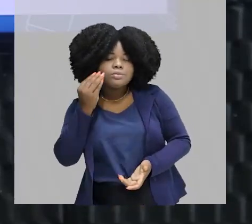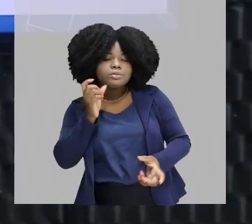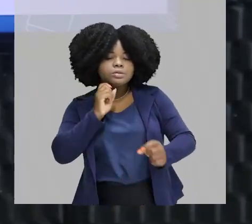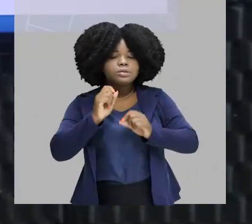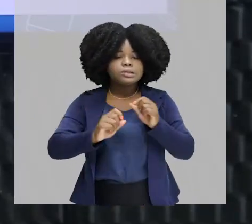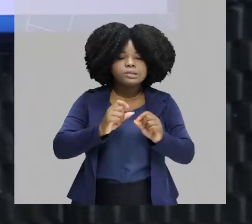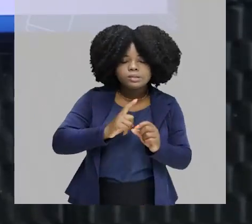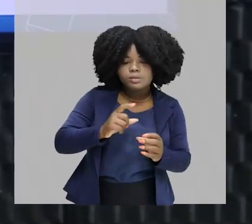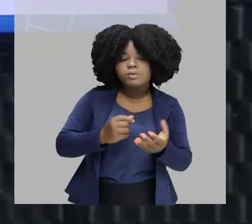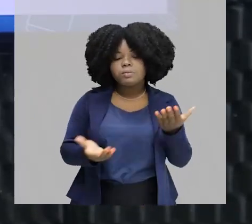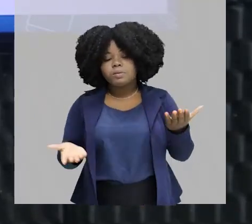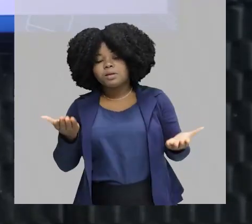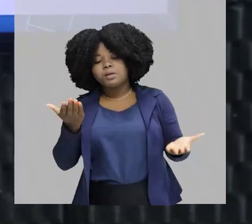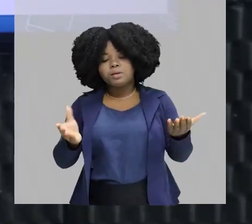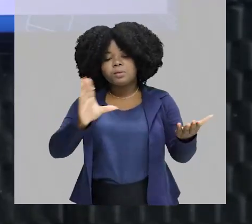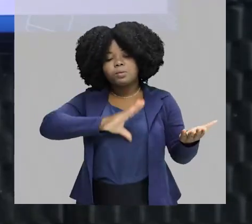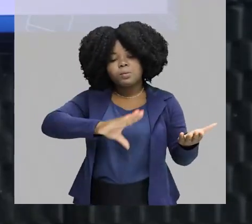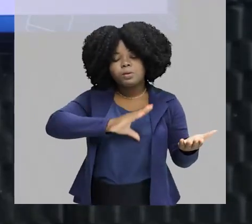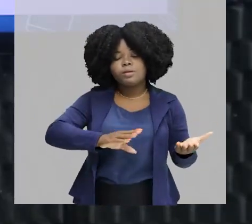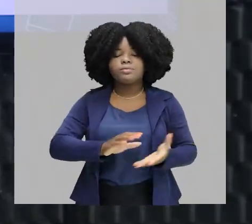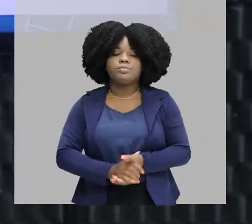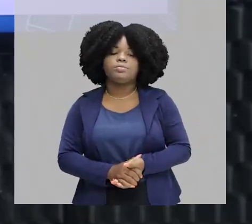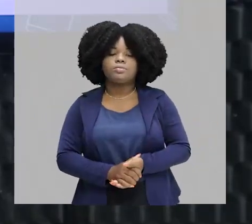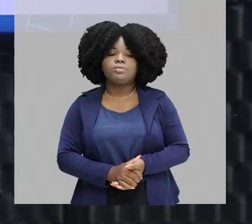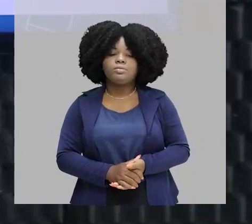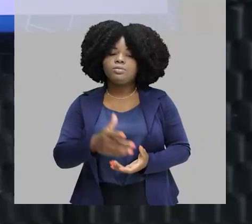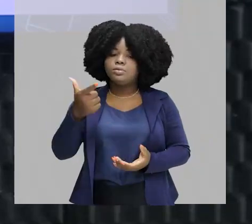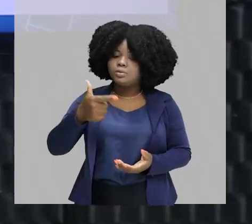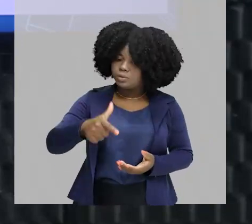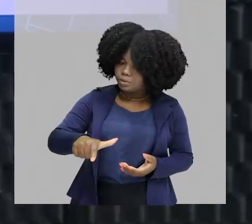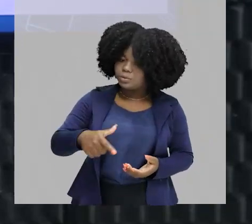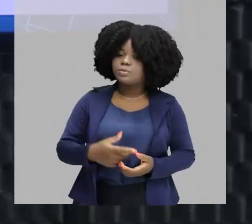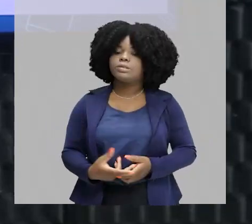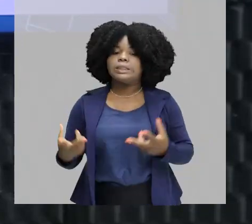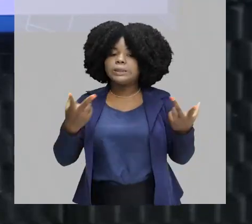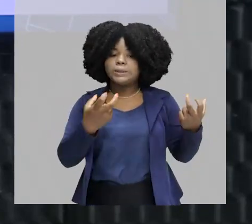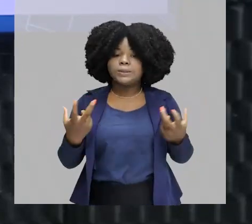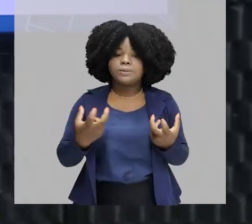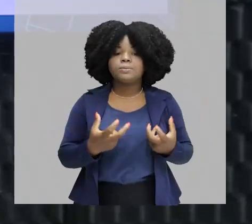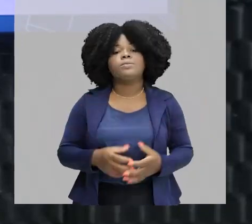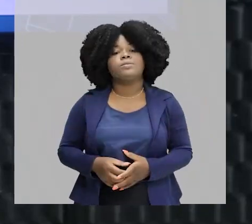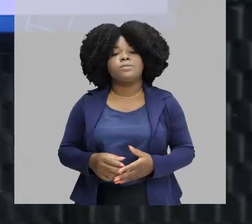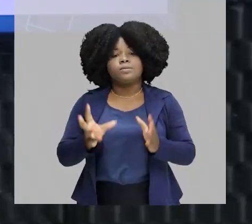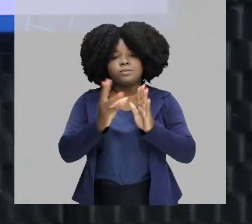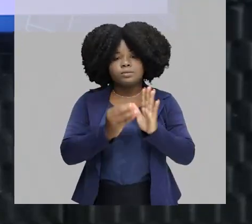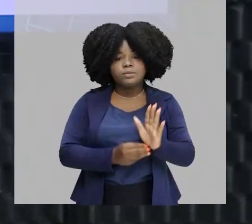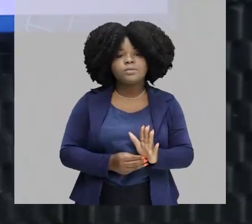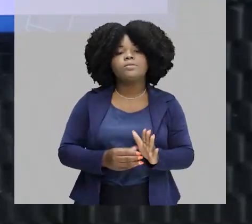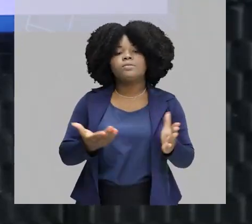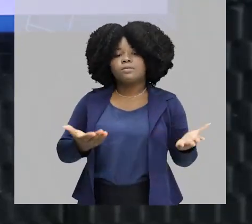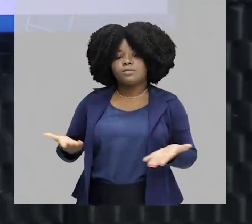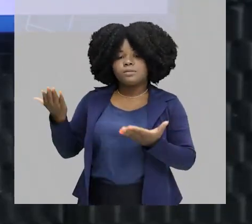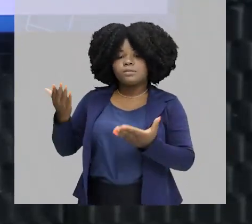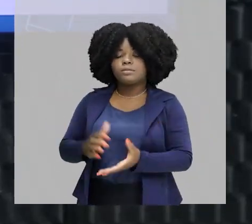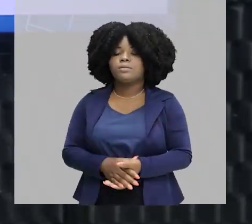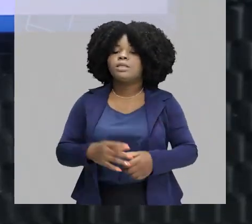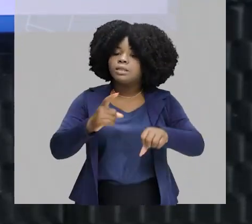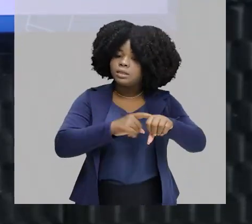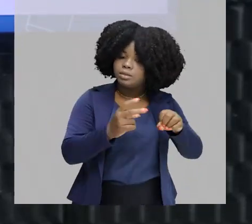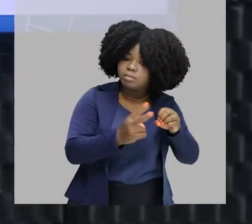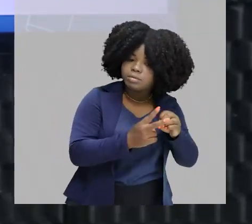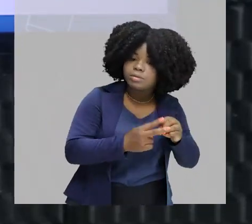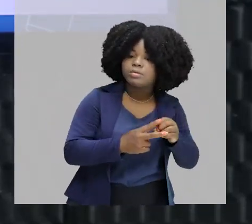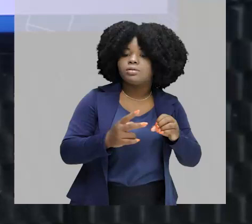equivalência ou uma comparação com a língua portuguesa. Então, continuando a nossa visão geral. In this verbal tense, nesse tempo verbal,